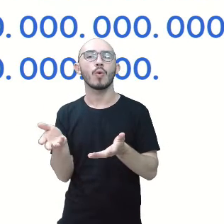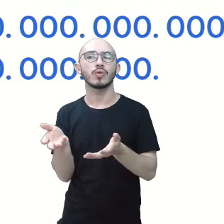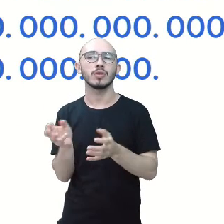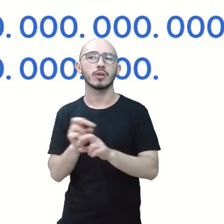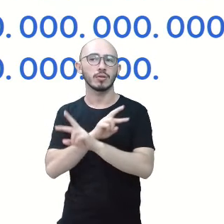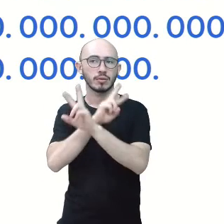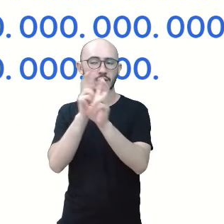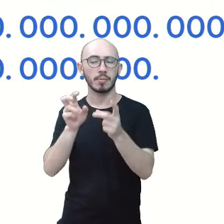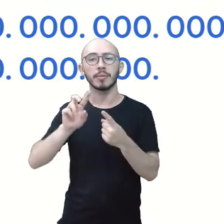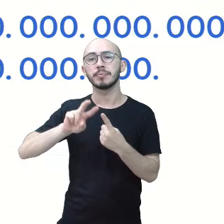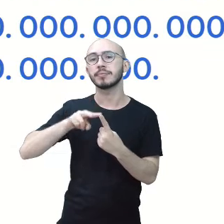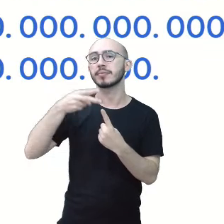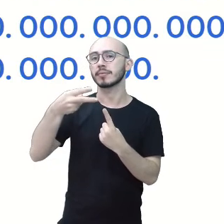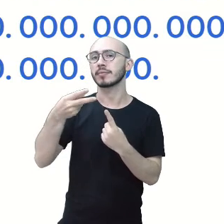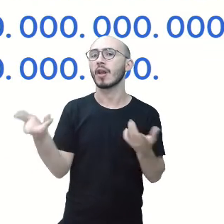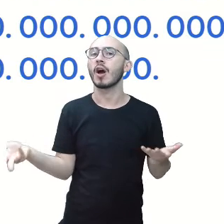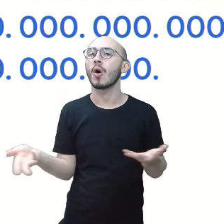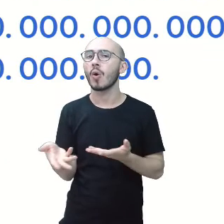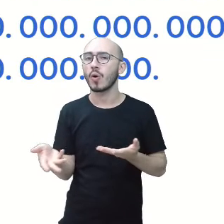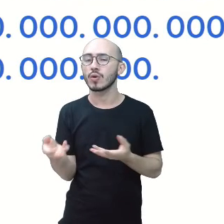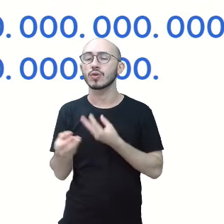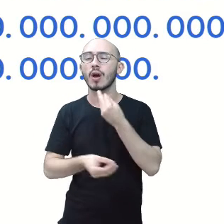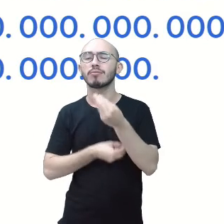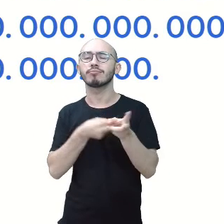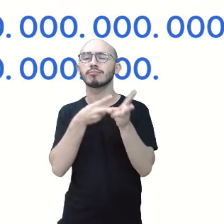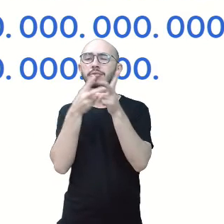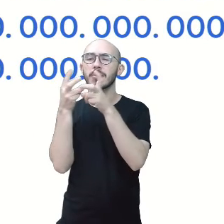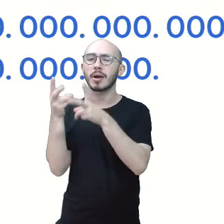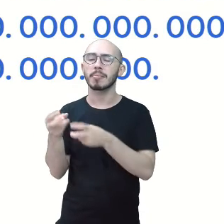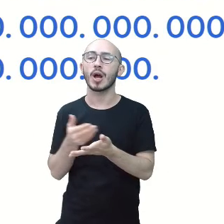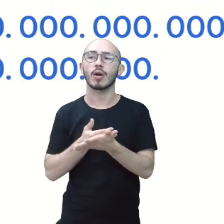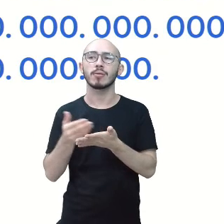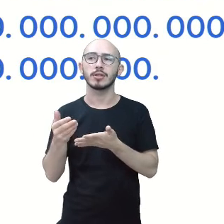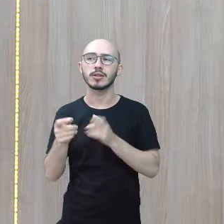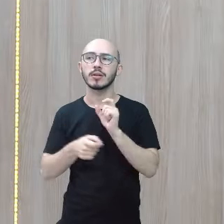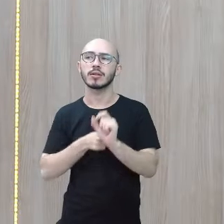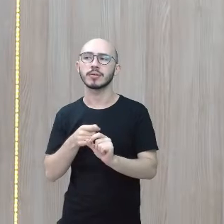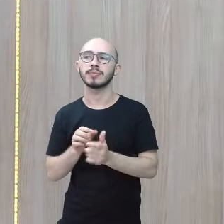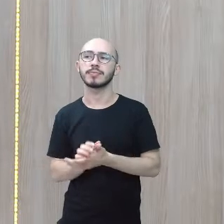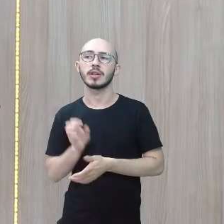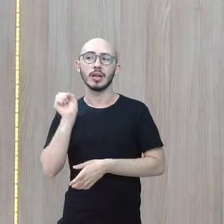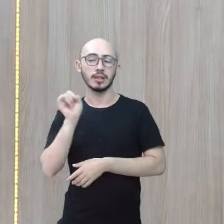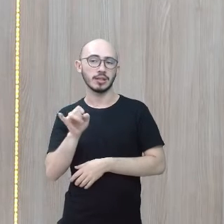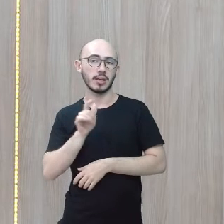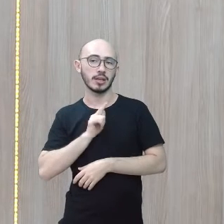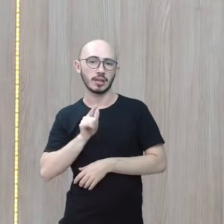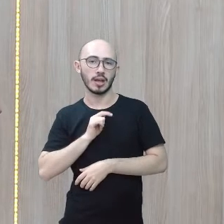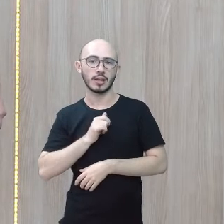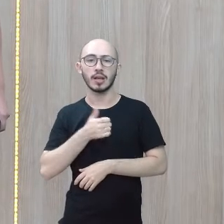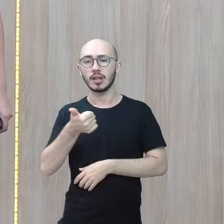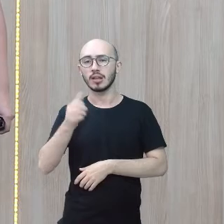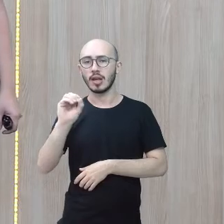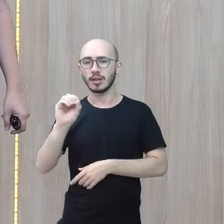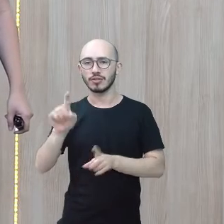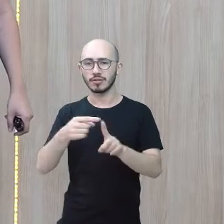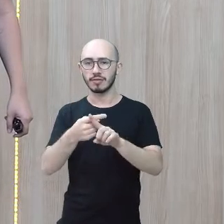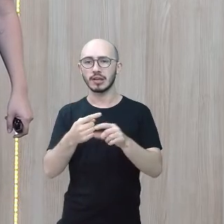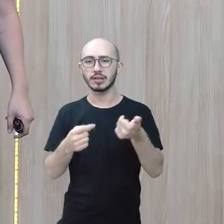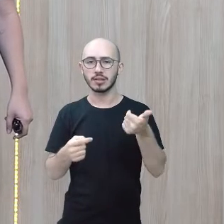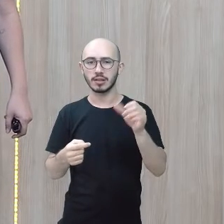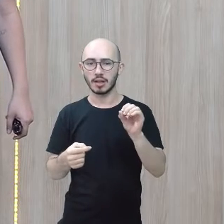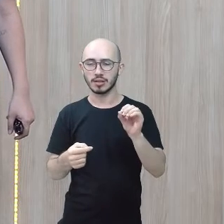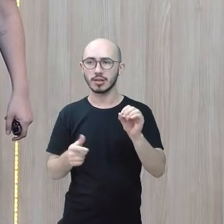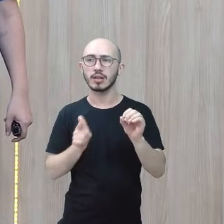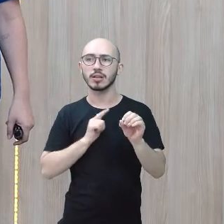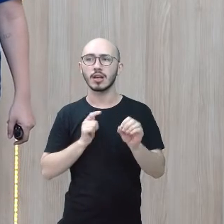de potência, do comecinho dessa percepção, e a gente já associa, se eu tenho 10 vezes 10, são 2